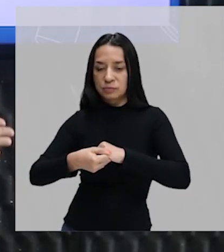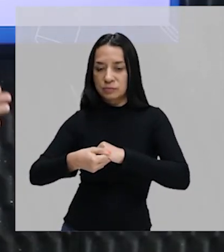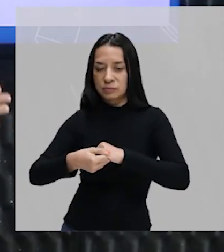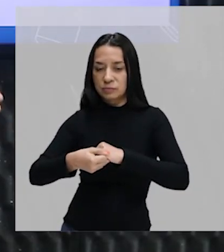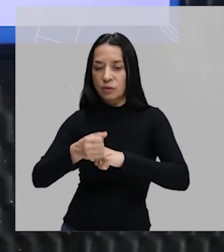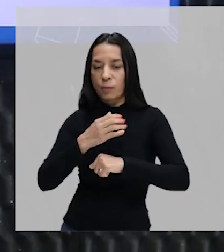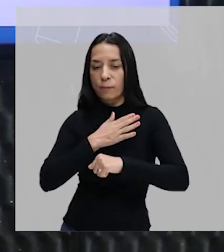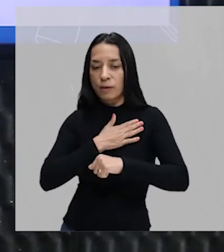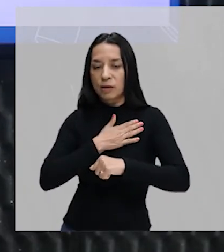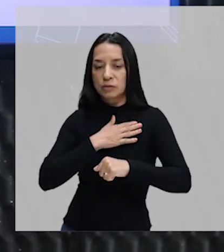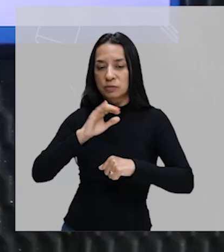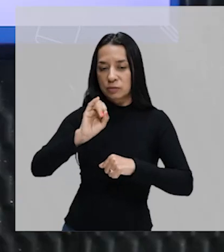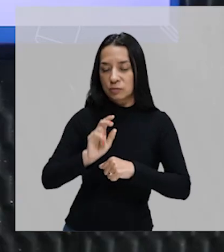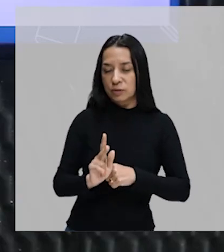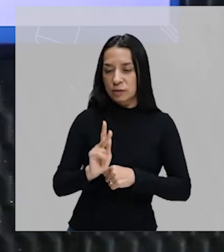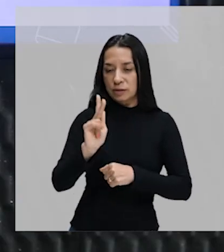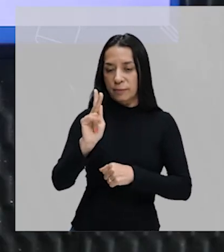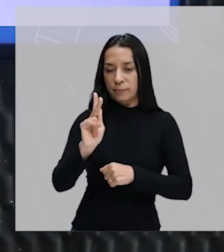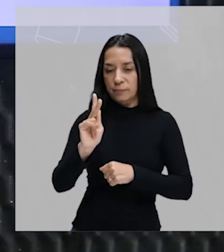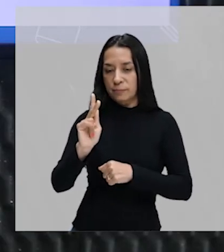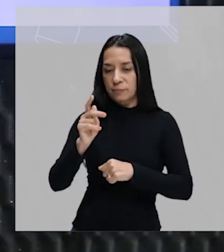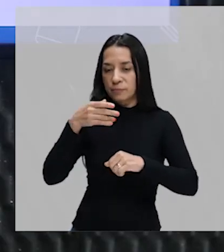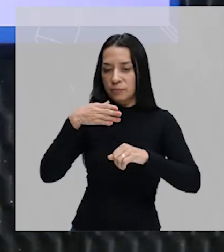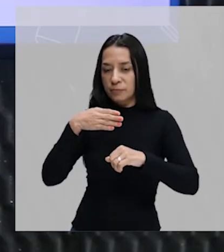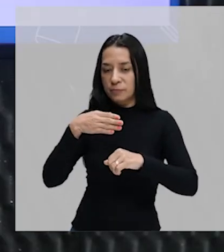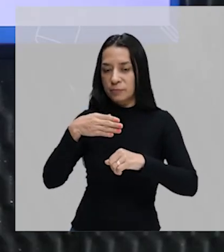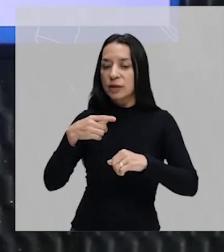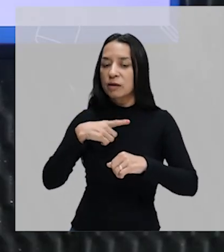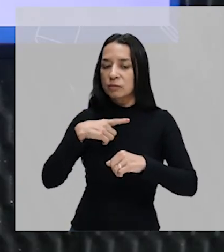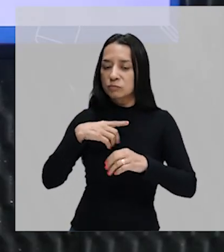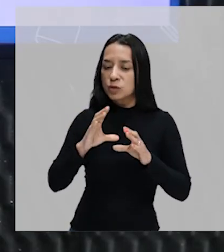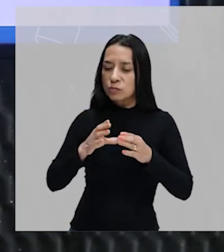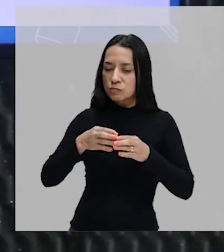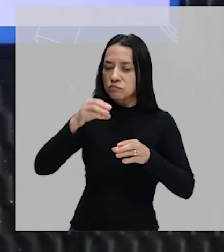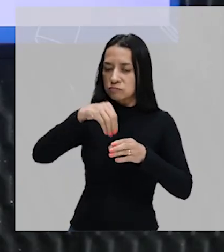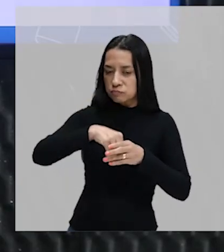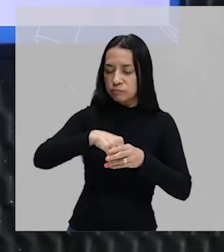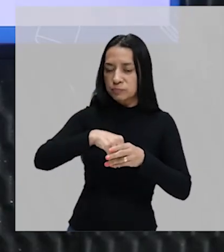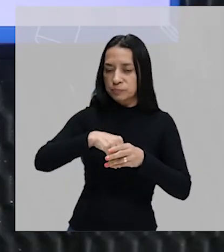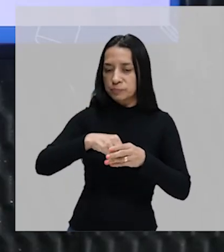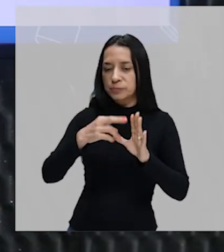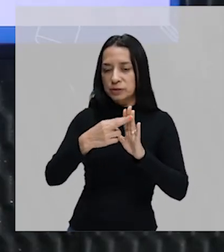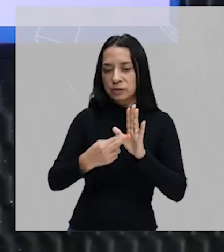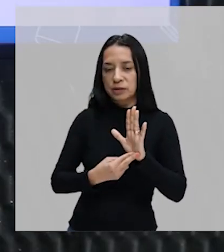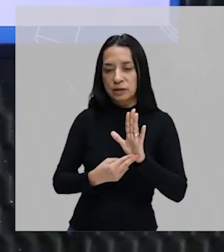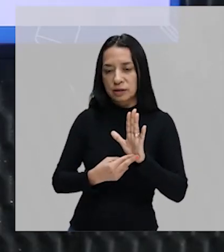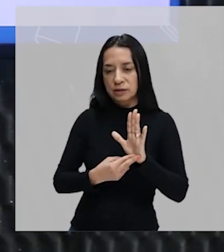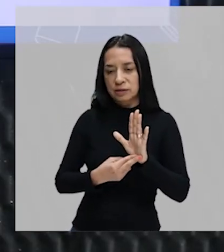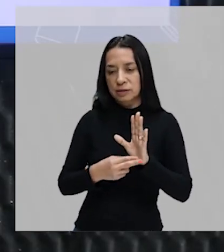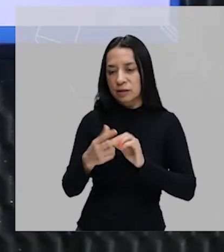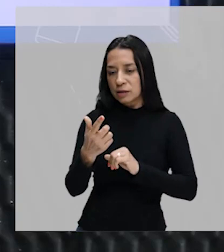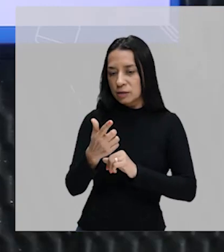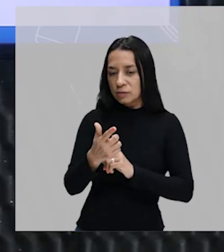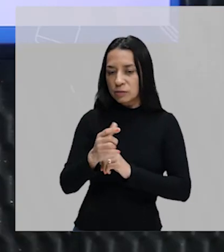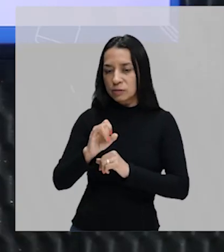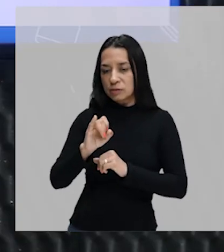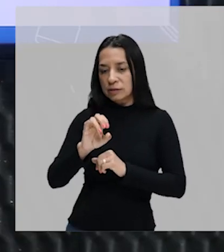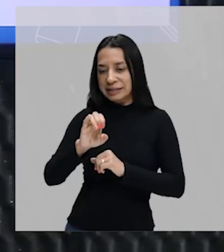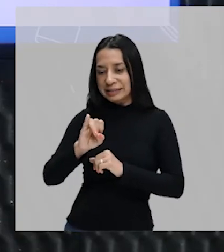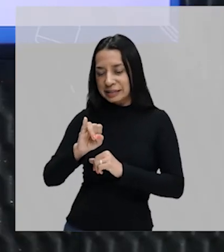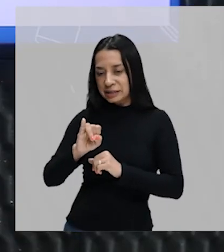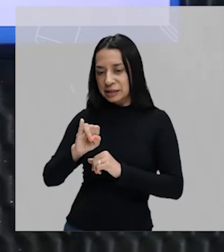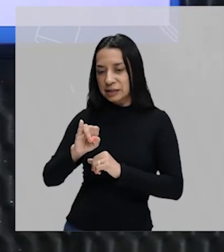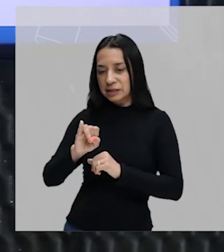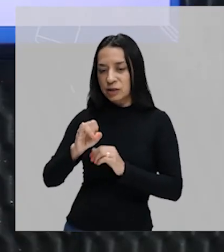regrinha, tá? De terminados em I ou em consoante e ense, ele não tem alteração